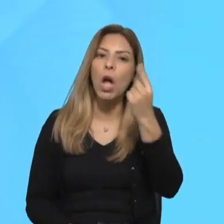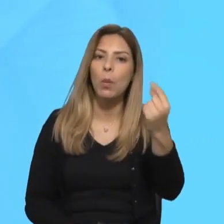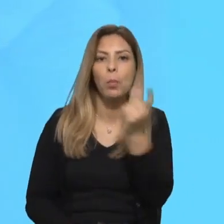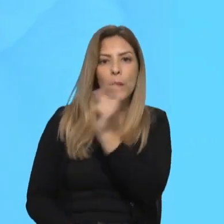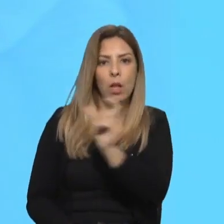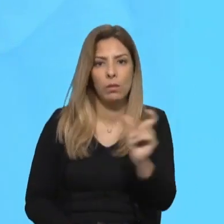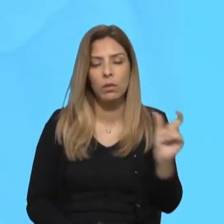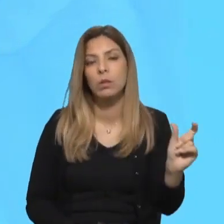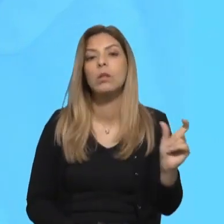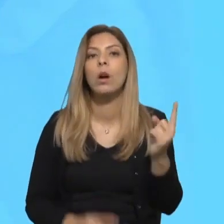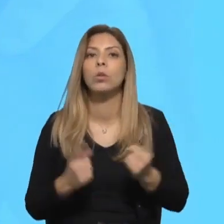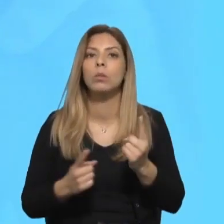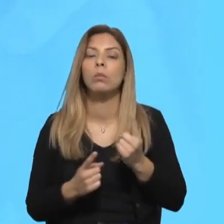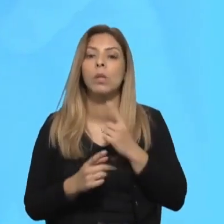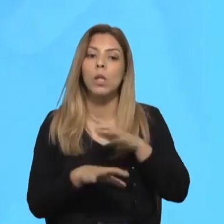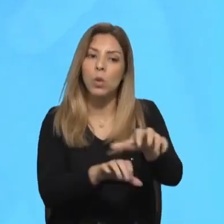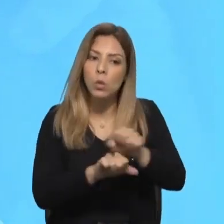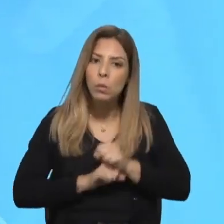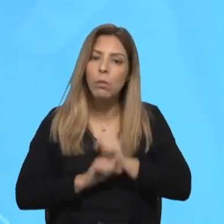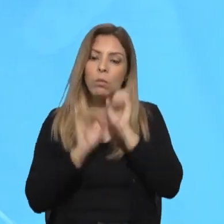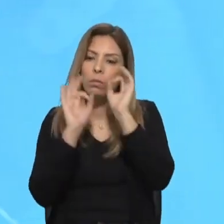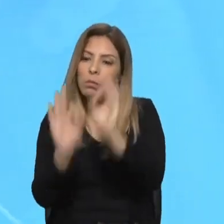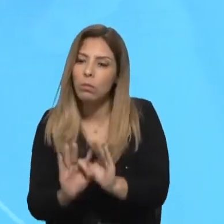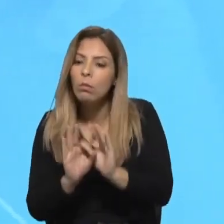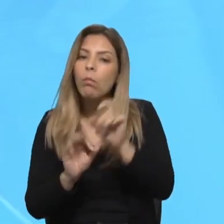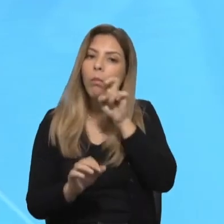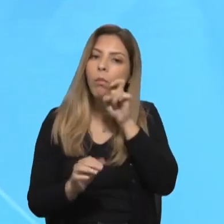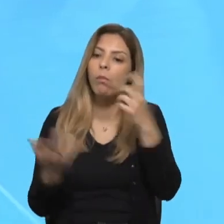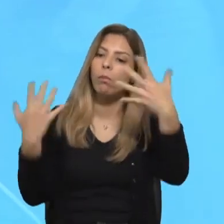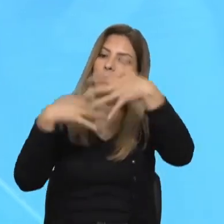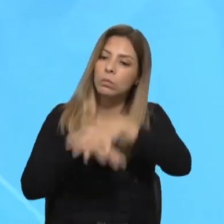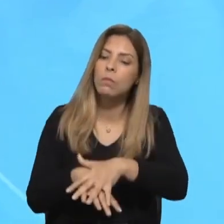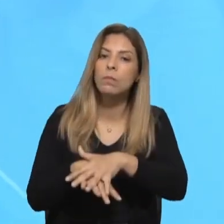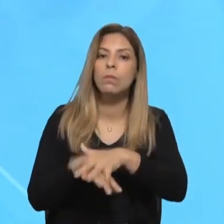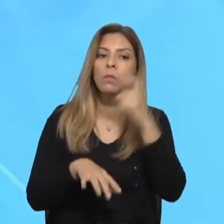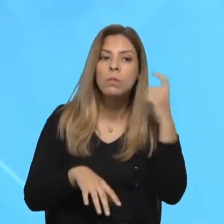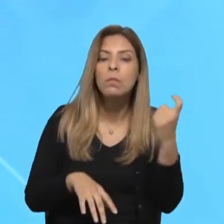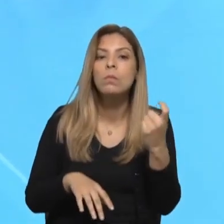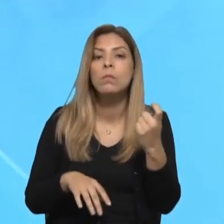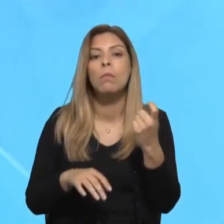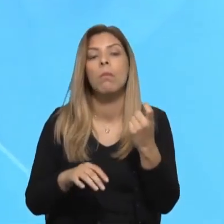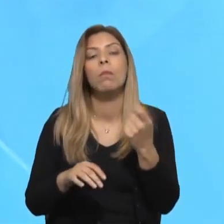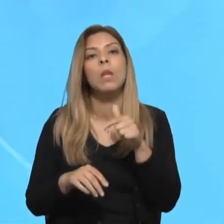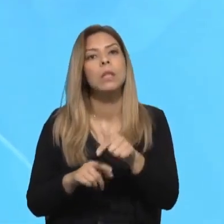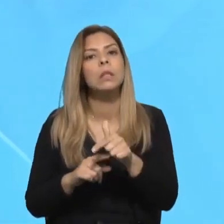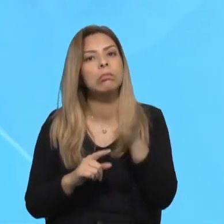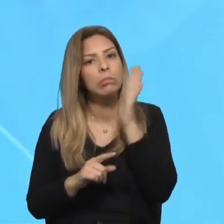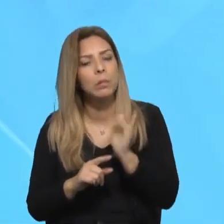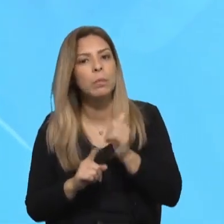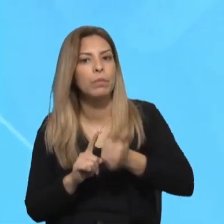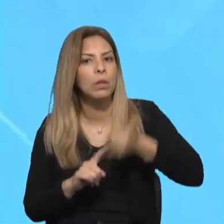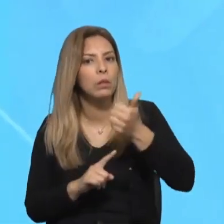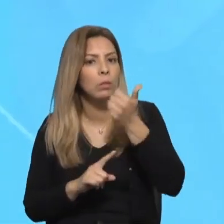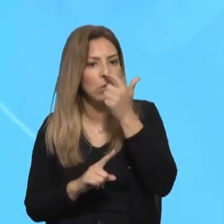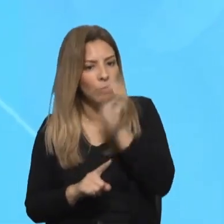deixou: acolher, proteger, promover, integrar. São uma bússola nos documentos, na forma como ele se